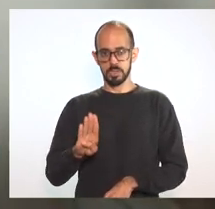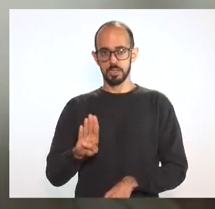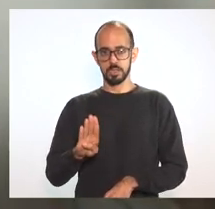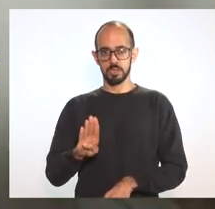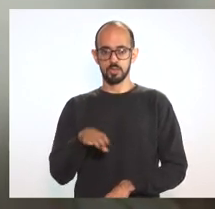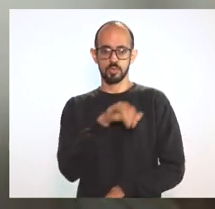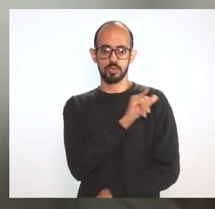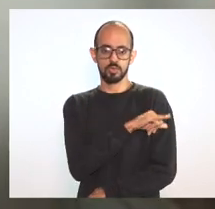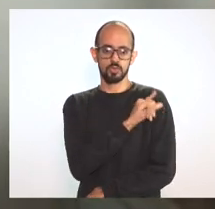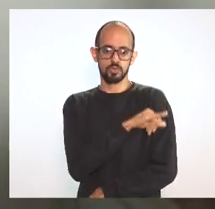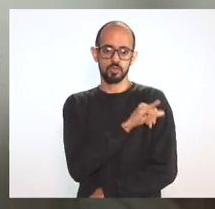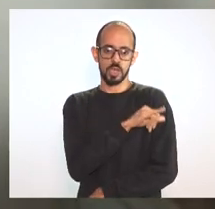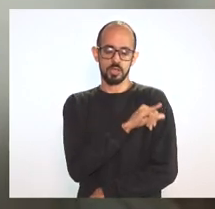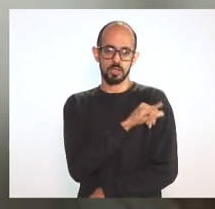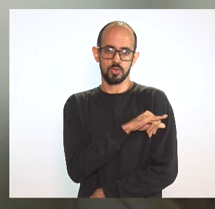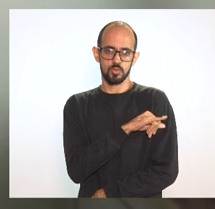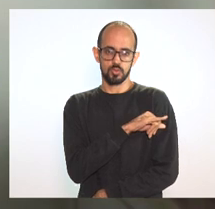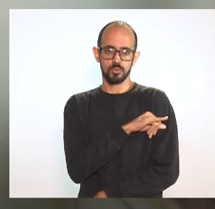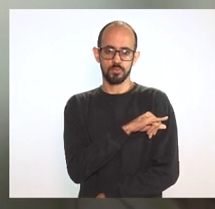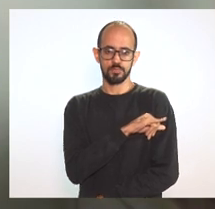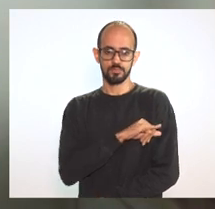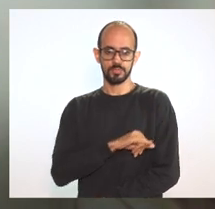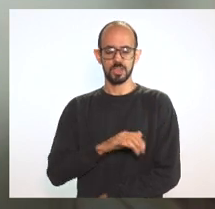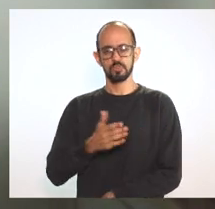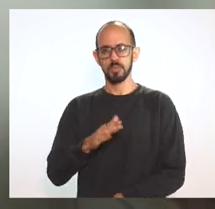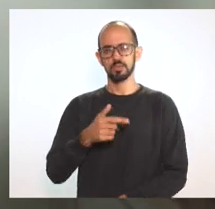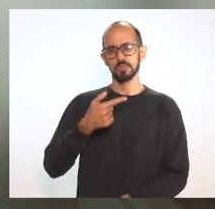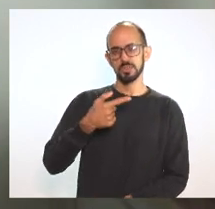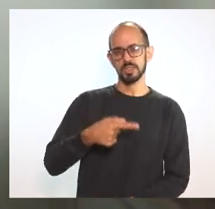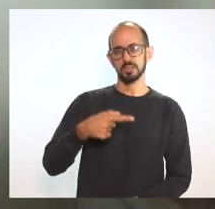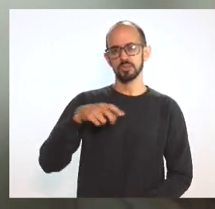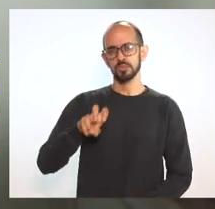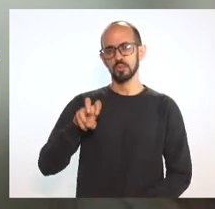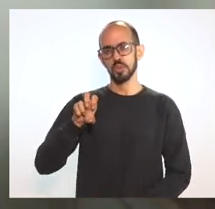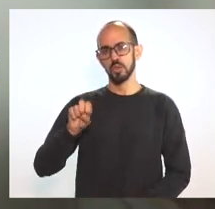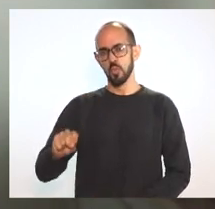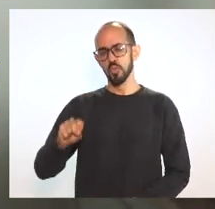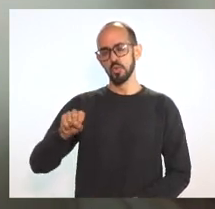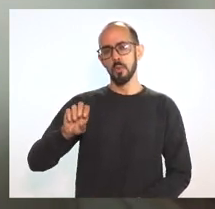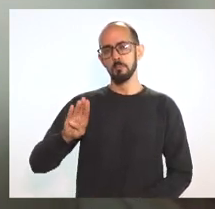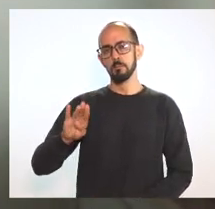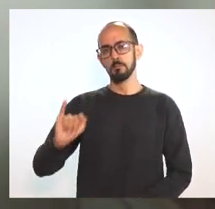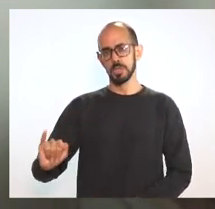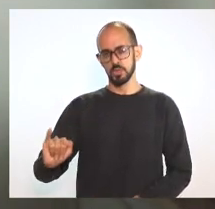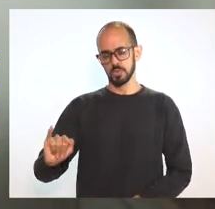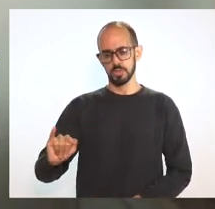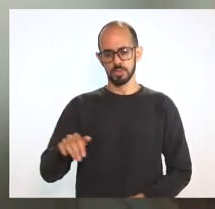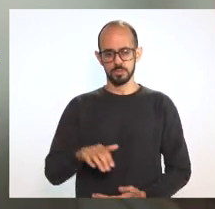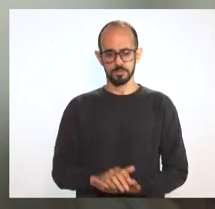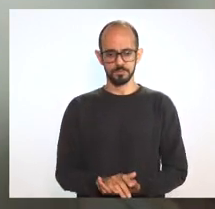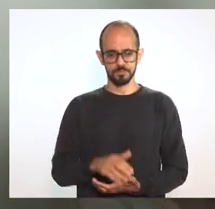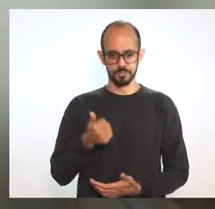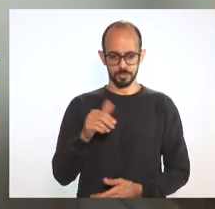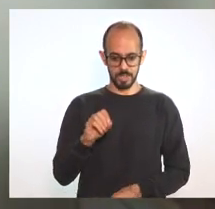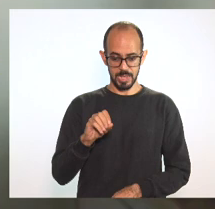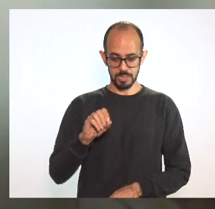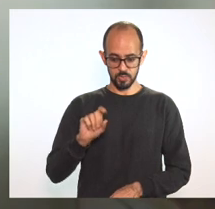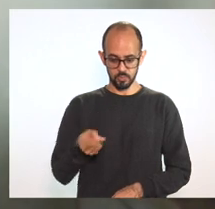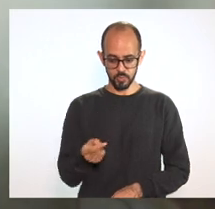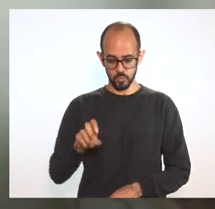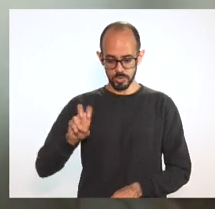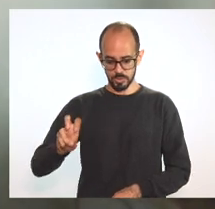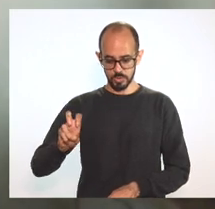de 758 bilhões. 10,5 trilhões de reais